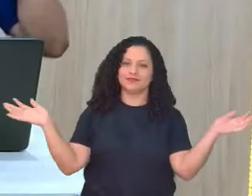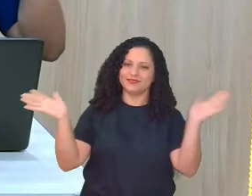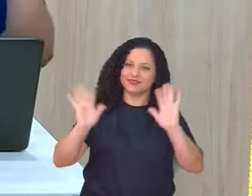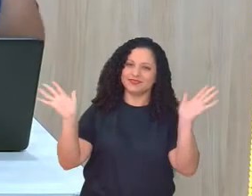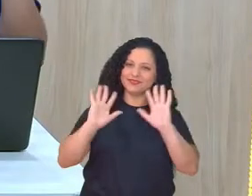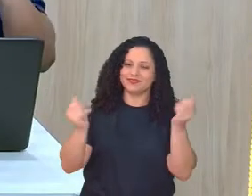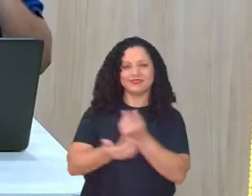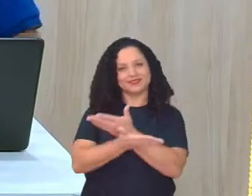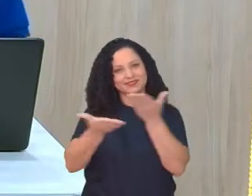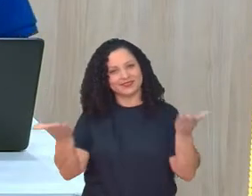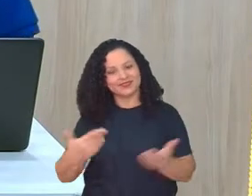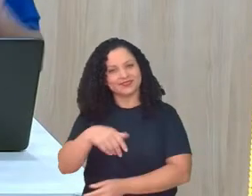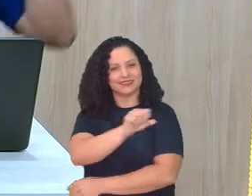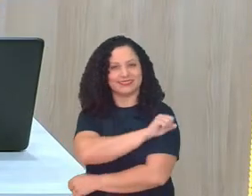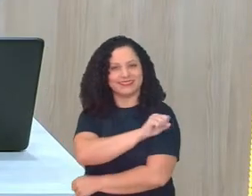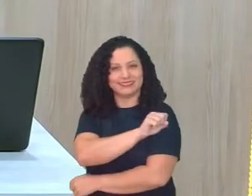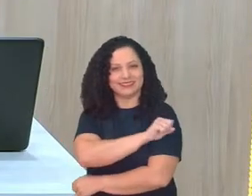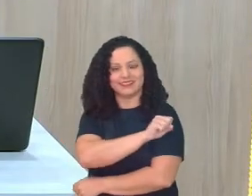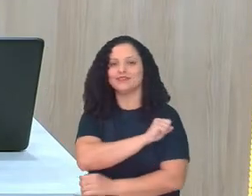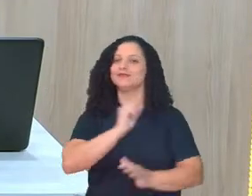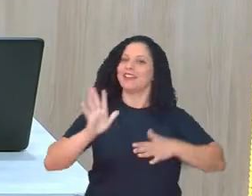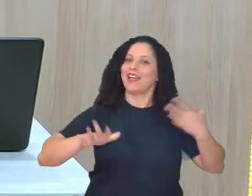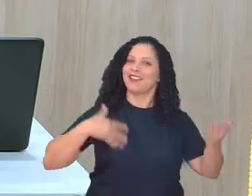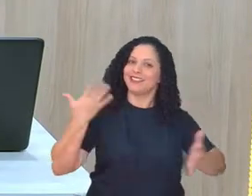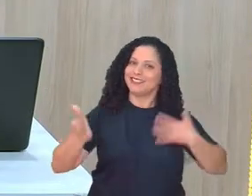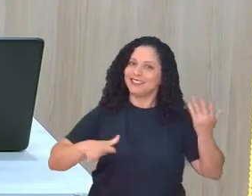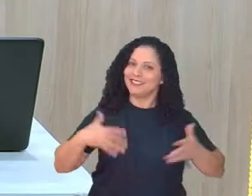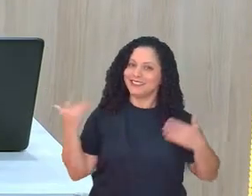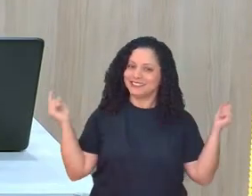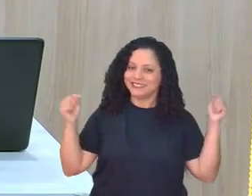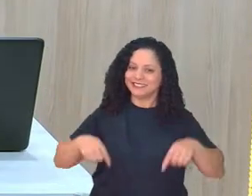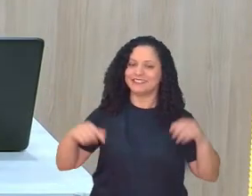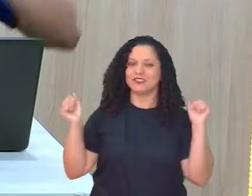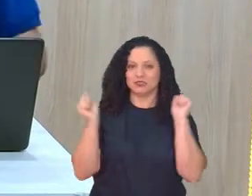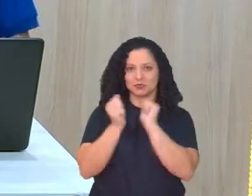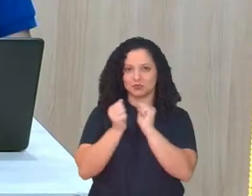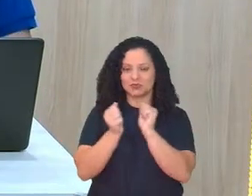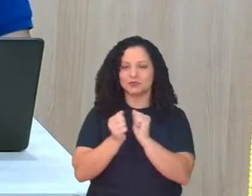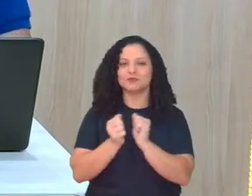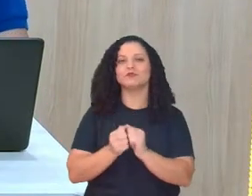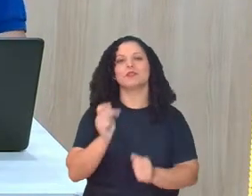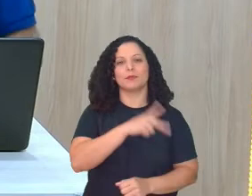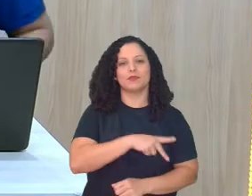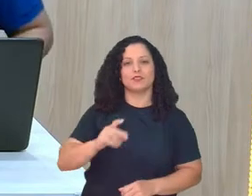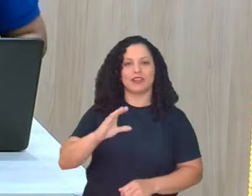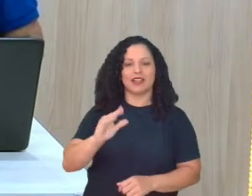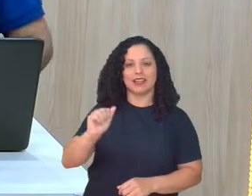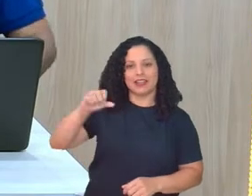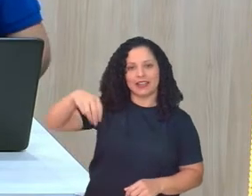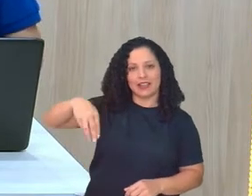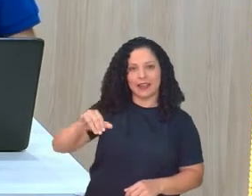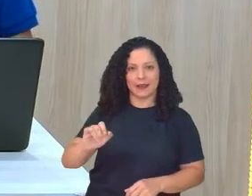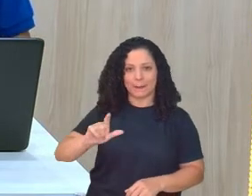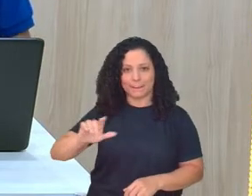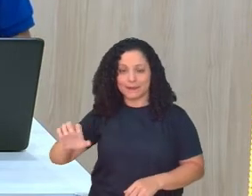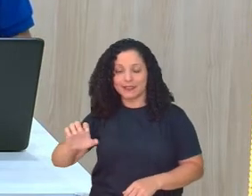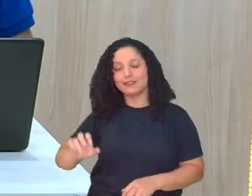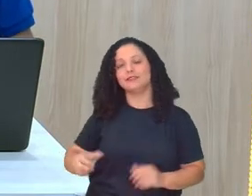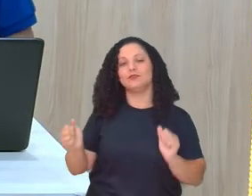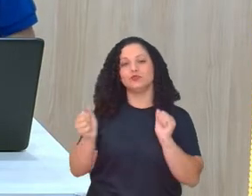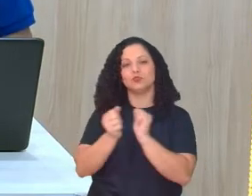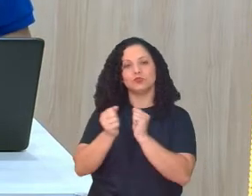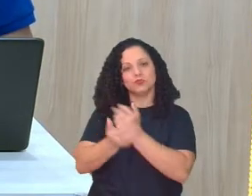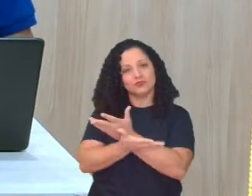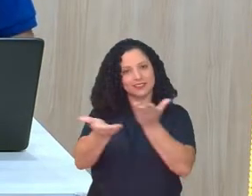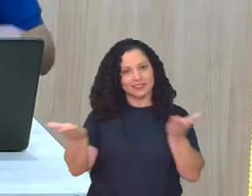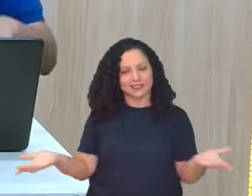Olá, oitavo ano. É uma alegria estarmos juntas aqui, eu e a professora Camille, para estarmos